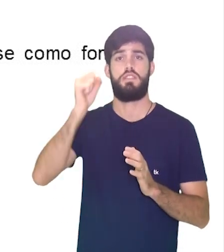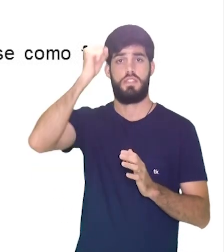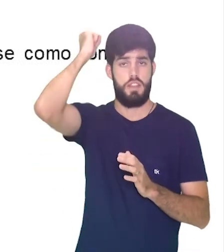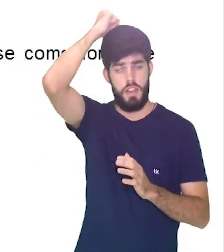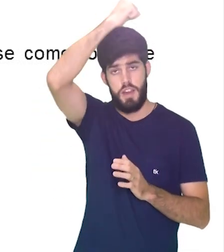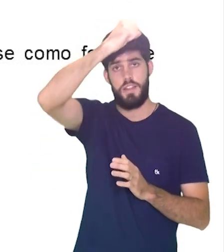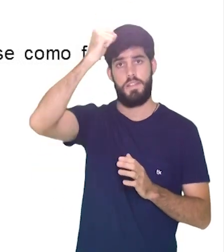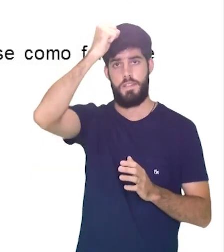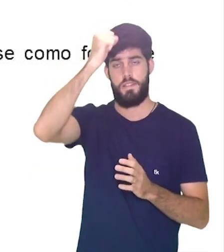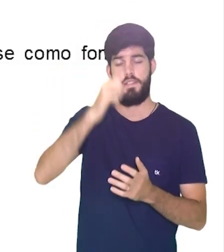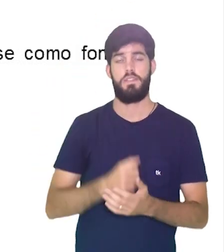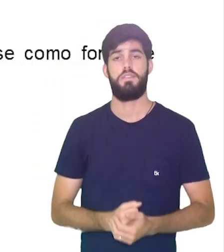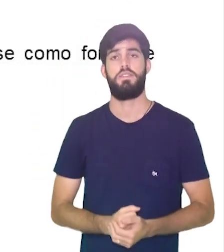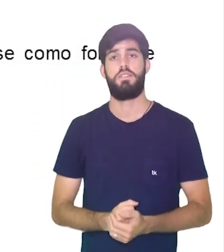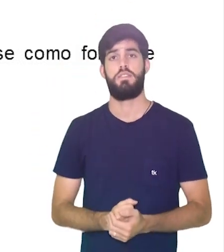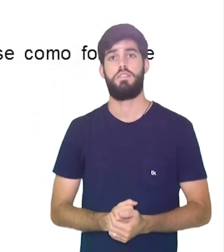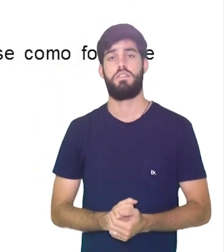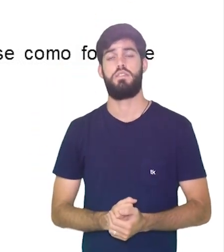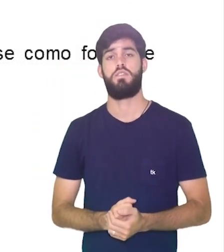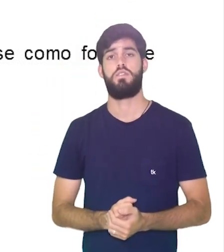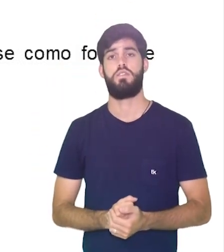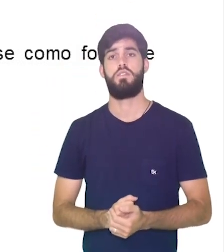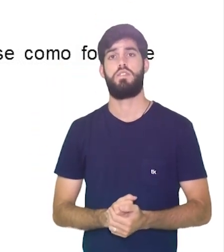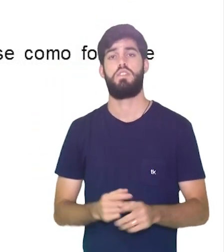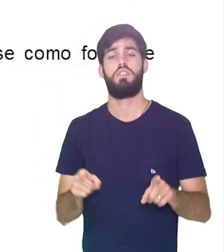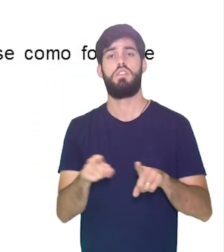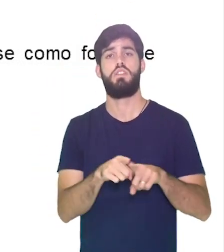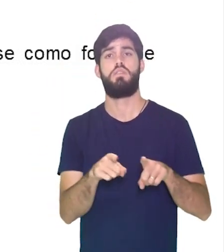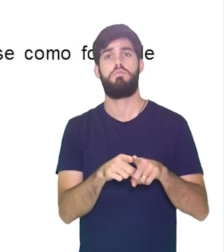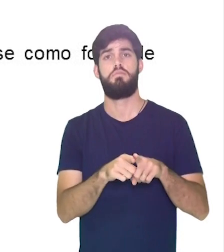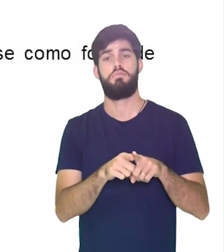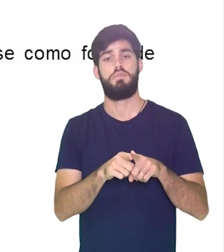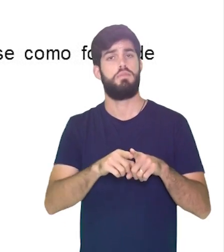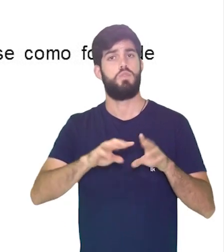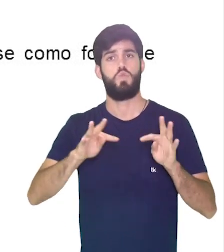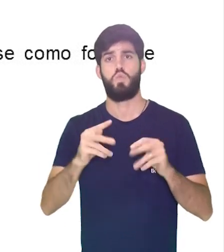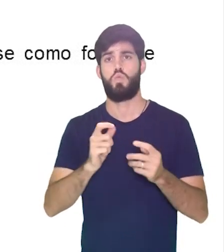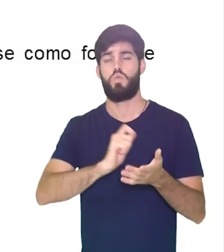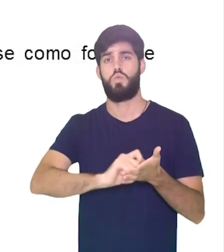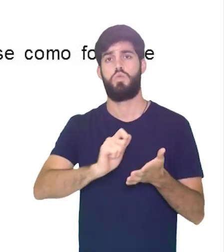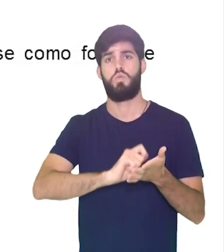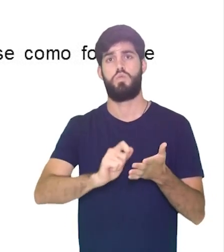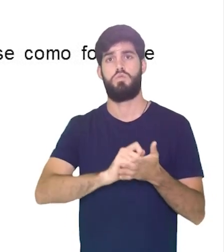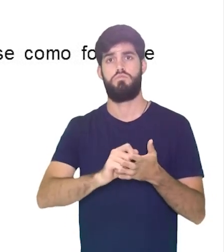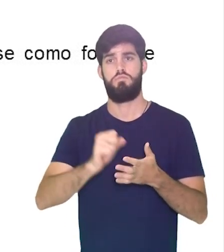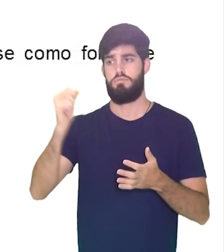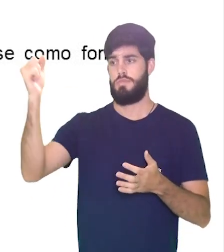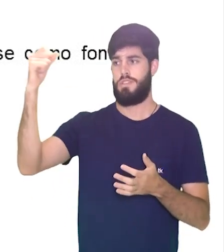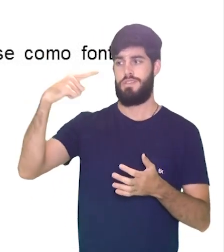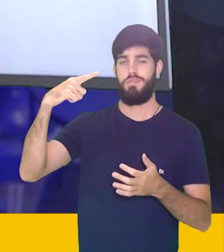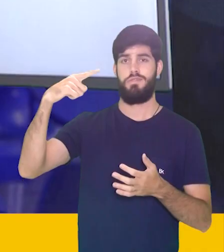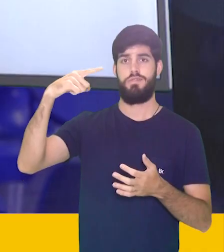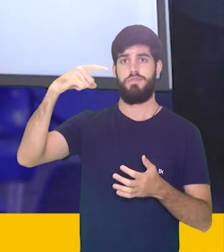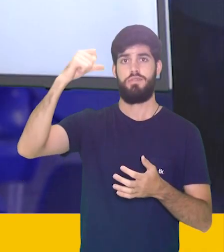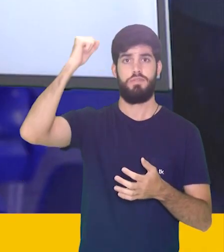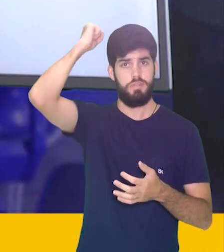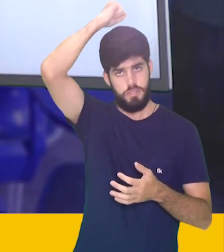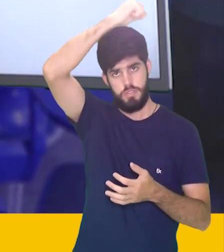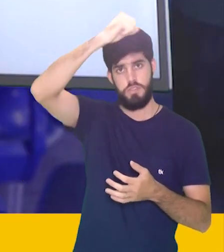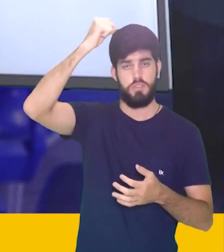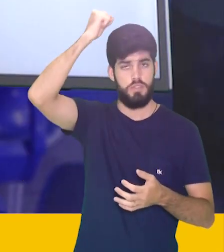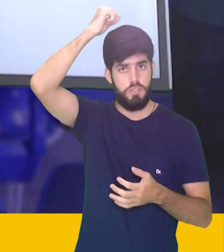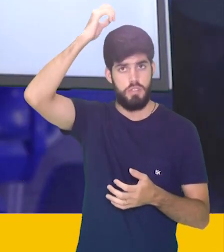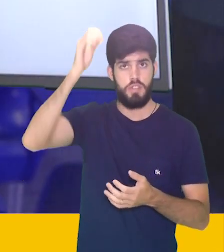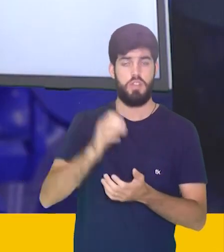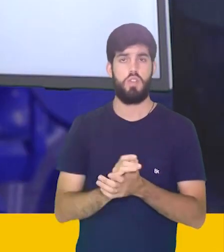sagrado. Pensar os registros escritos das religiões como a luz do sagrado. Então aí o sagrado